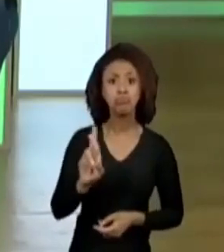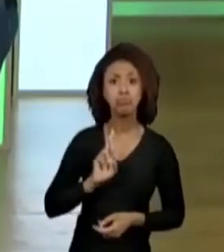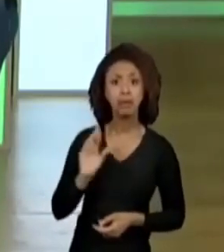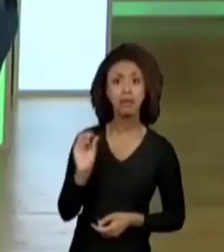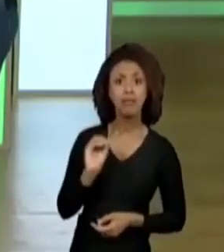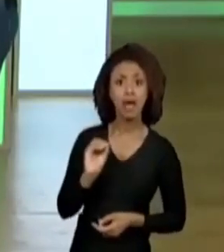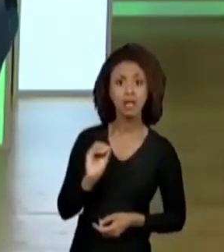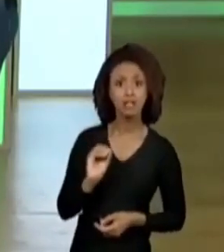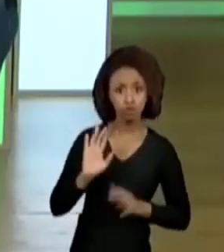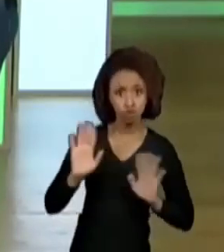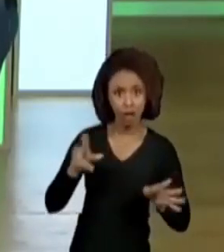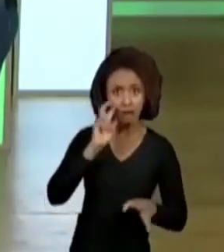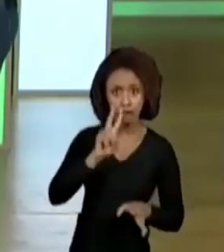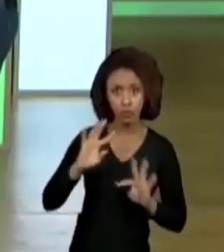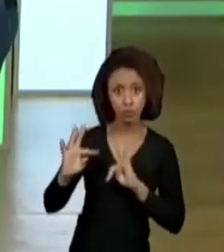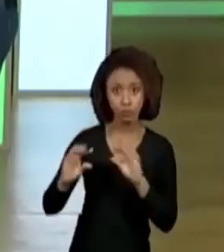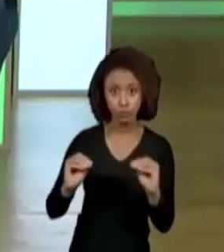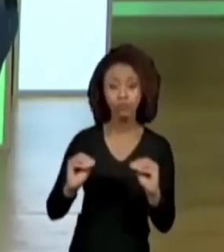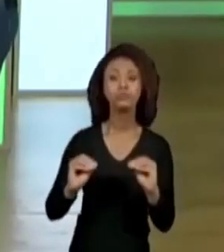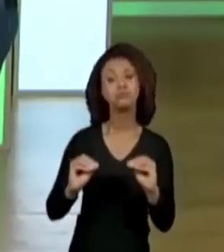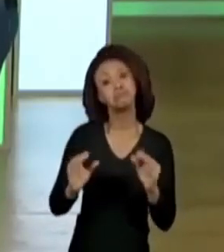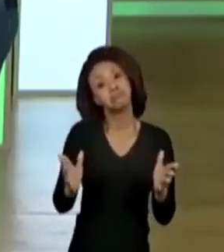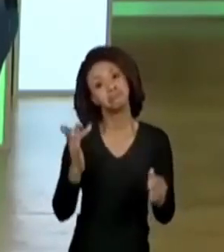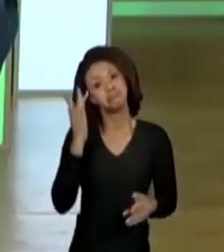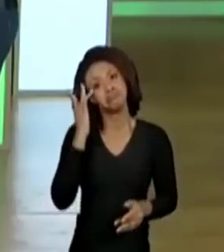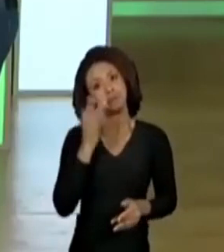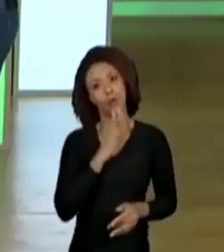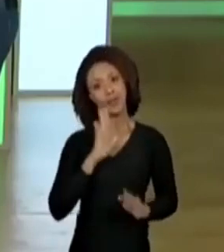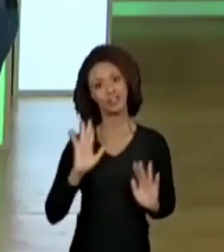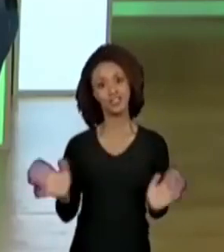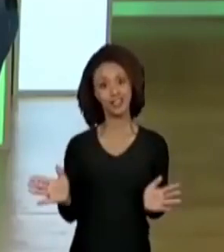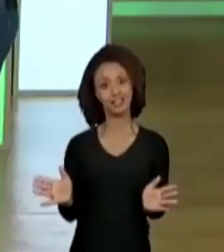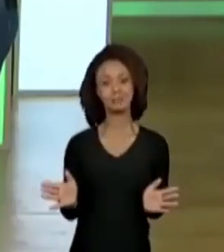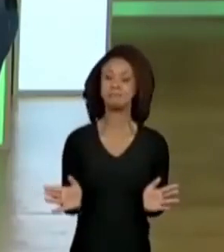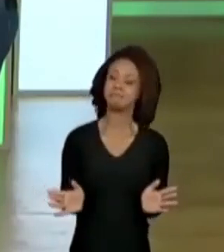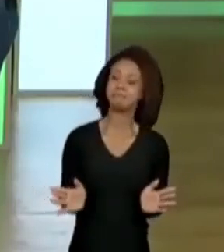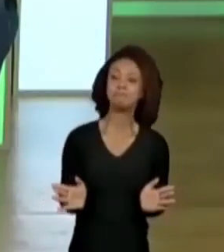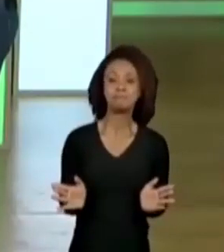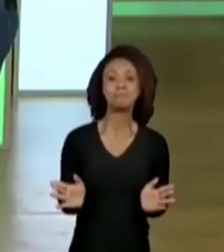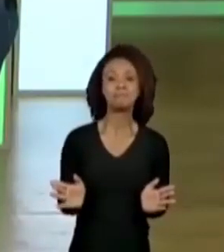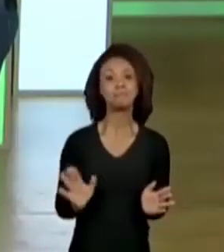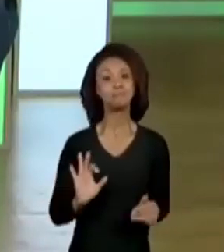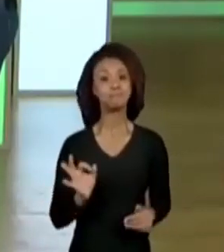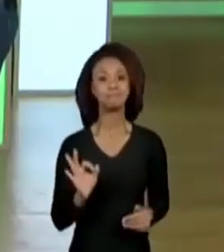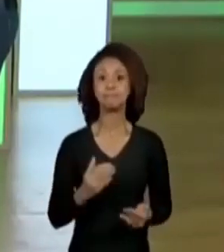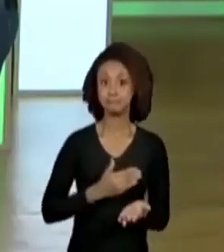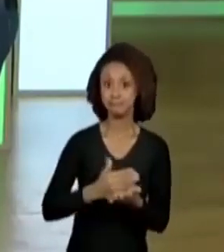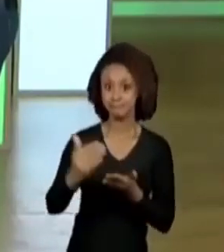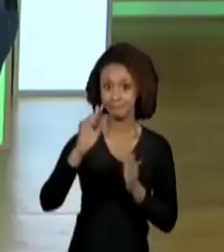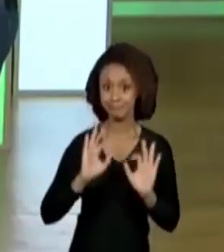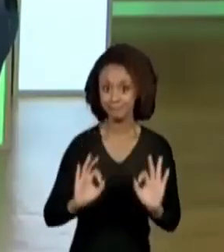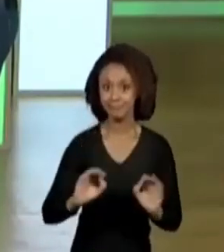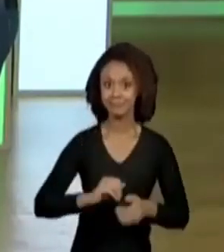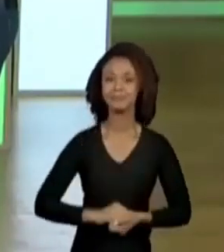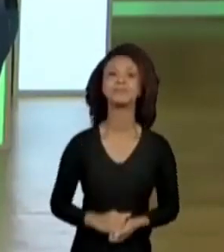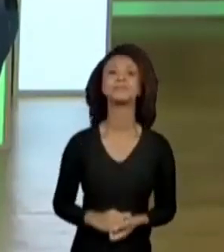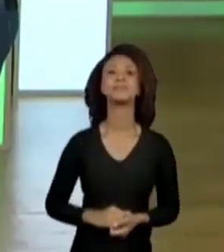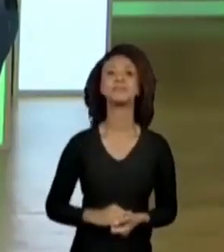não conhecia, não é? eles conhecem, Acho que eles então. conhecem, não é? Vamos lá. Então,